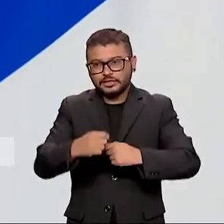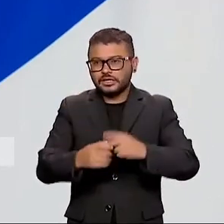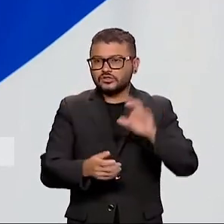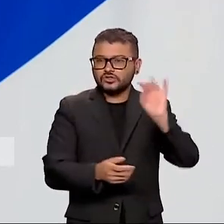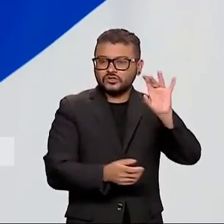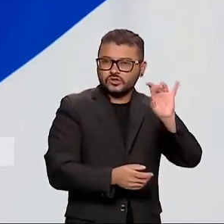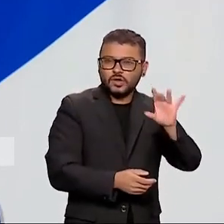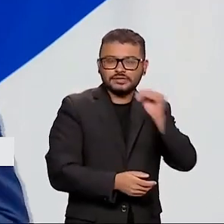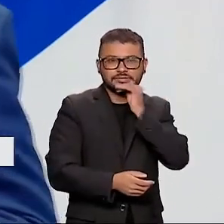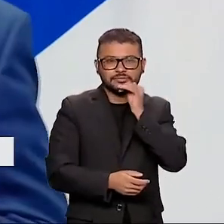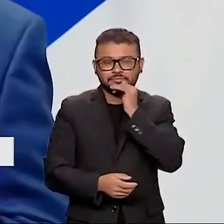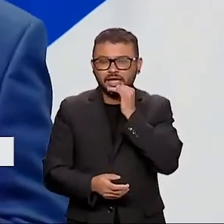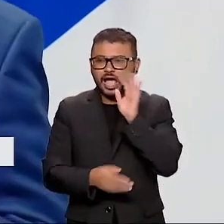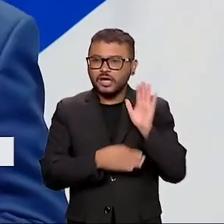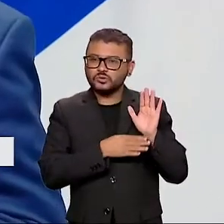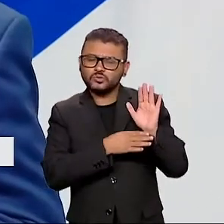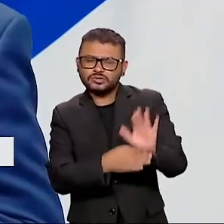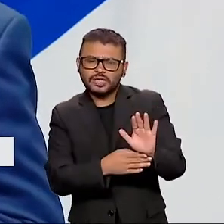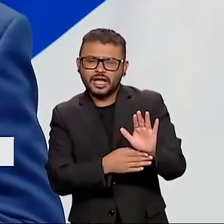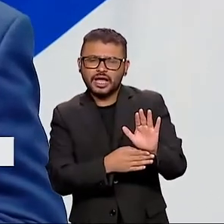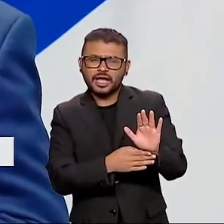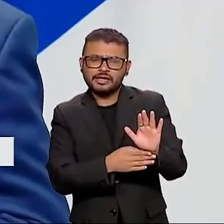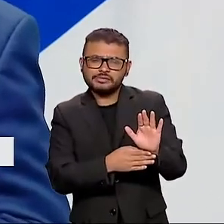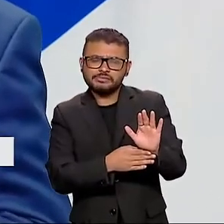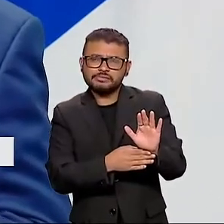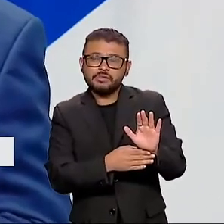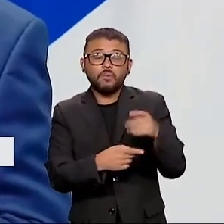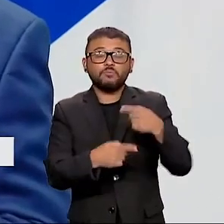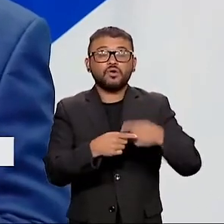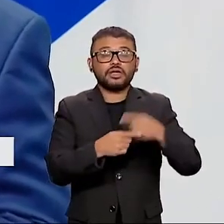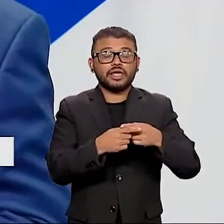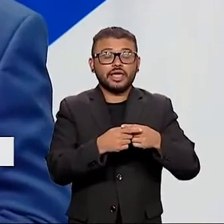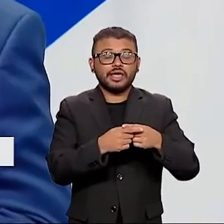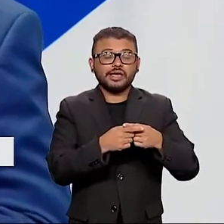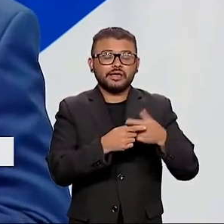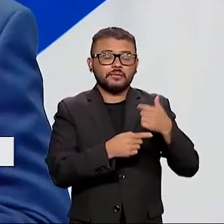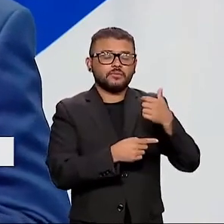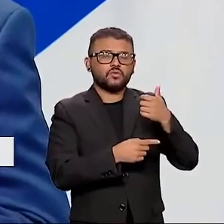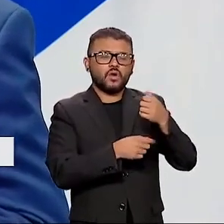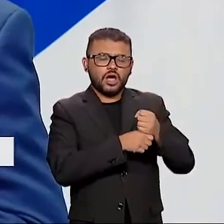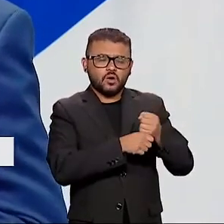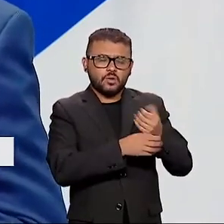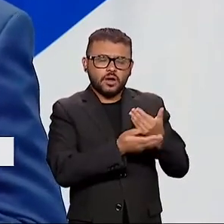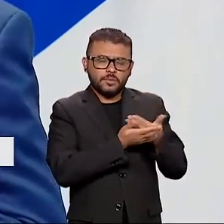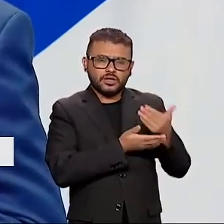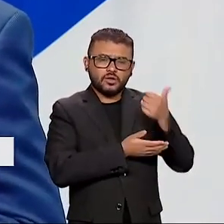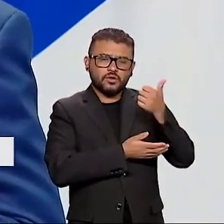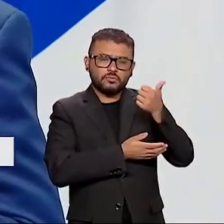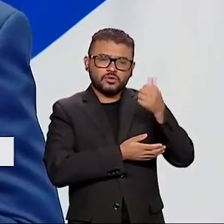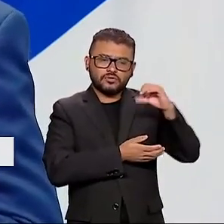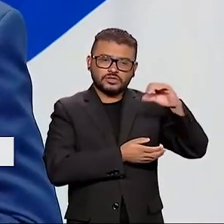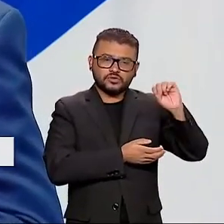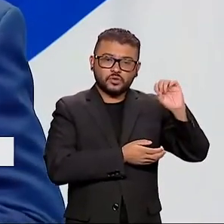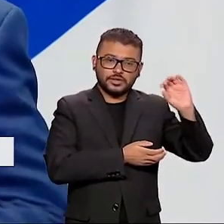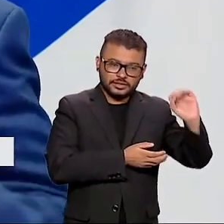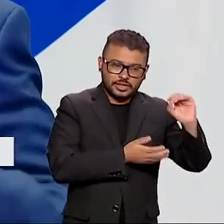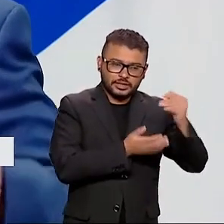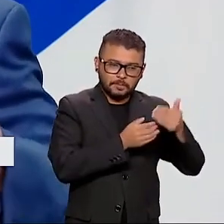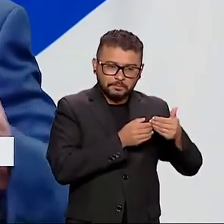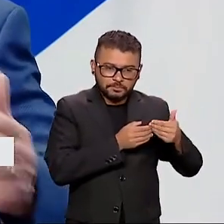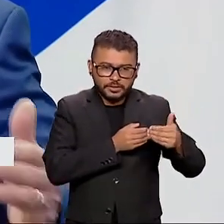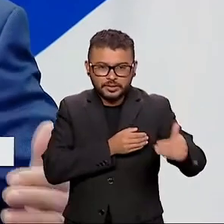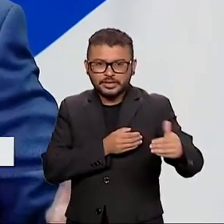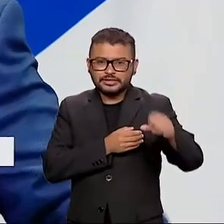ajudar. Ou seja, é muito engraçado esse mundo, porque dos anos 80 para cá, tudo que as pessoas falavam é de quanto